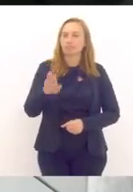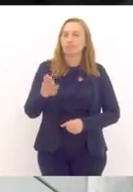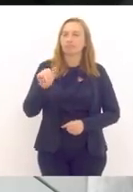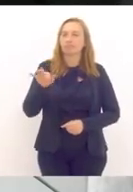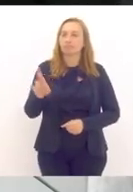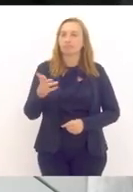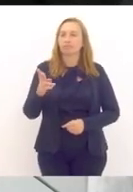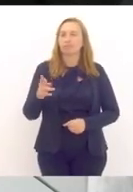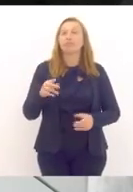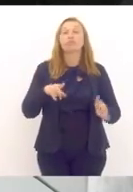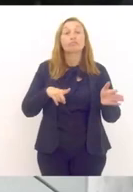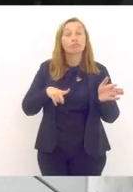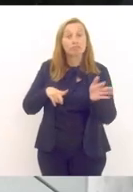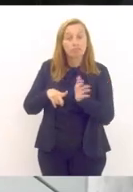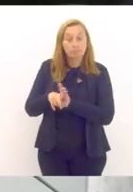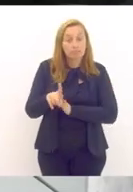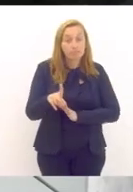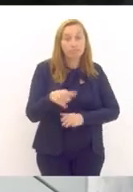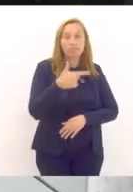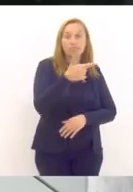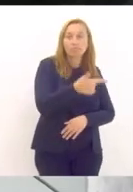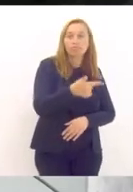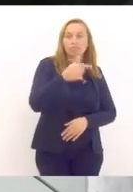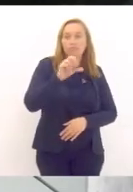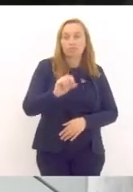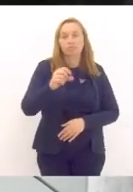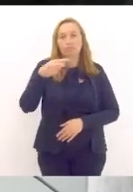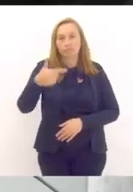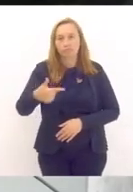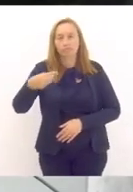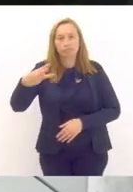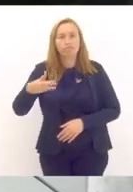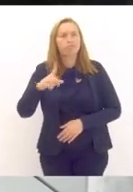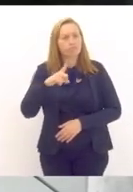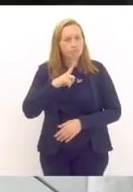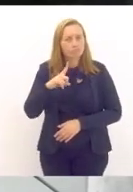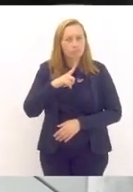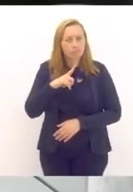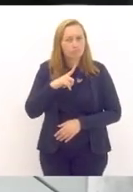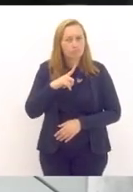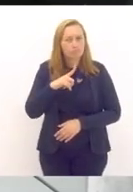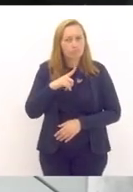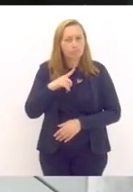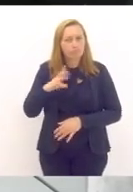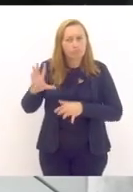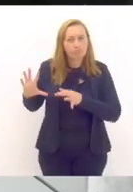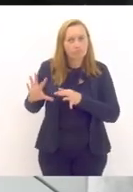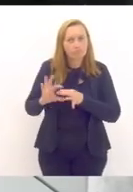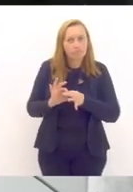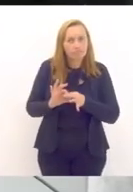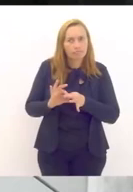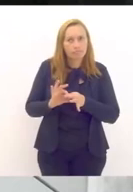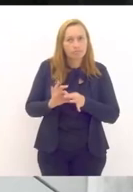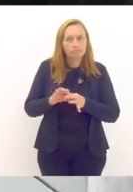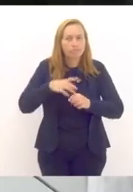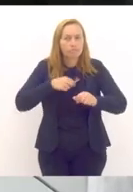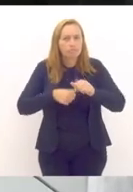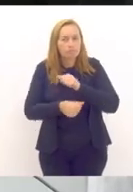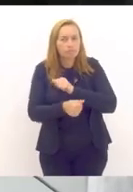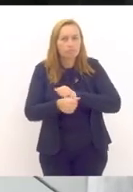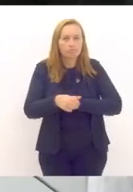fica a pergunta. Em 2023, teremos a integralidade, né, desses recursos na